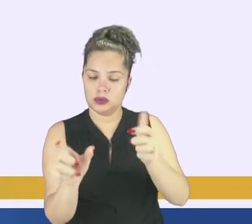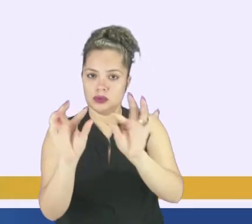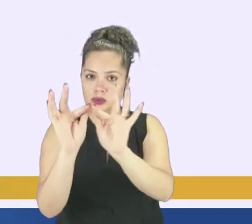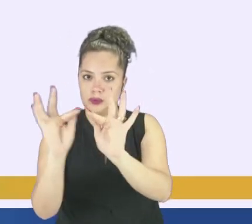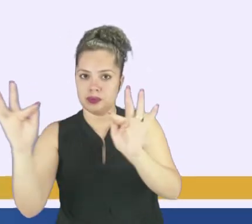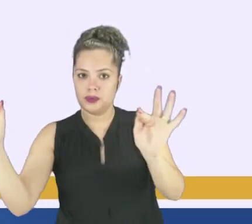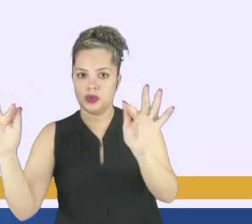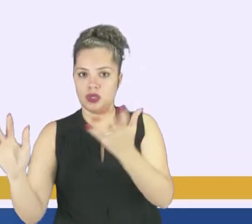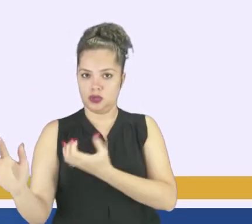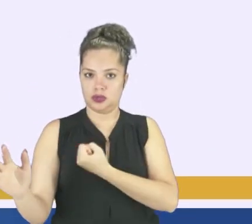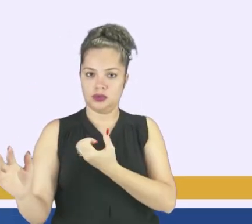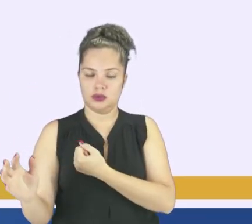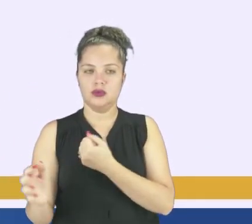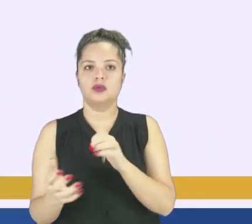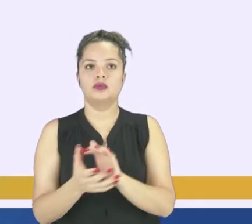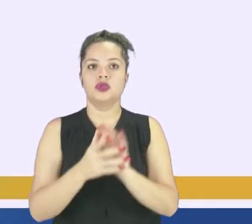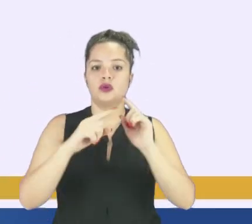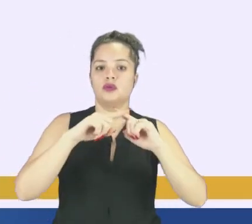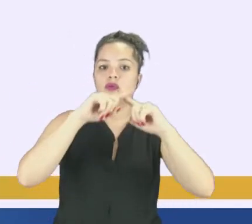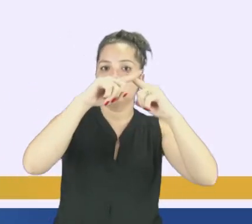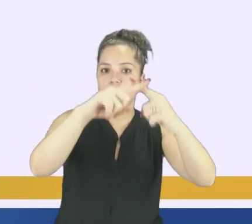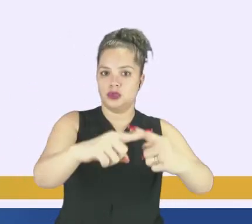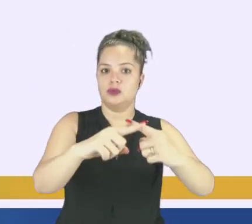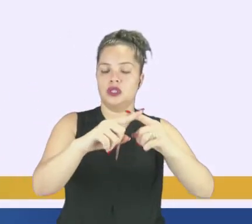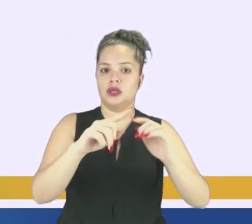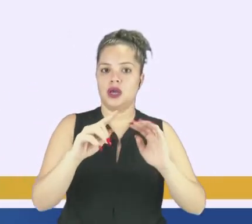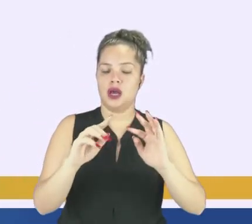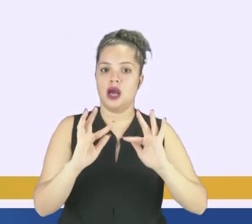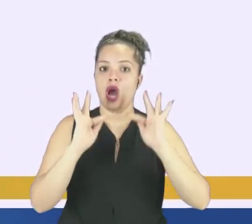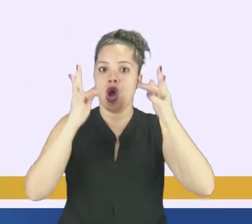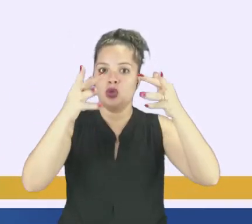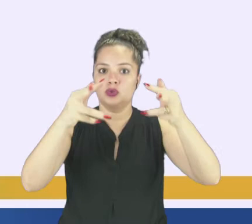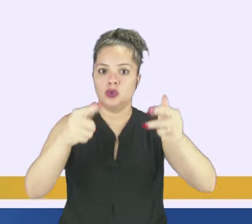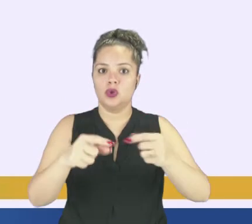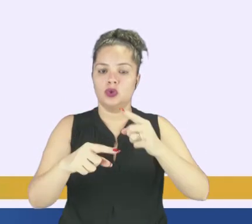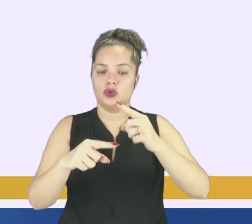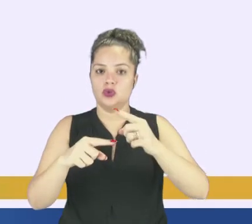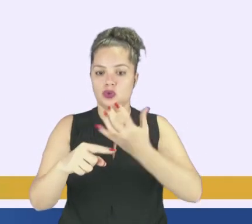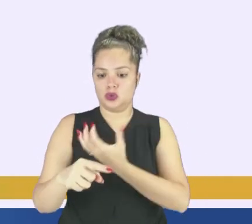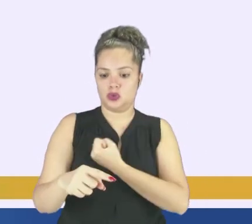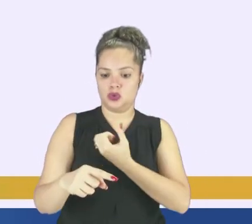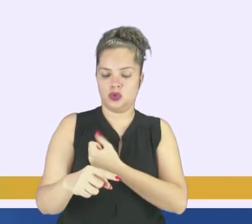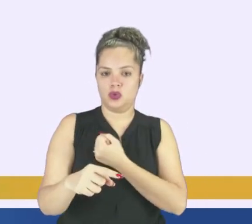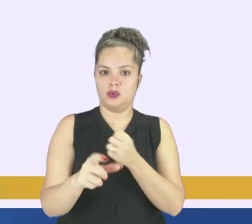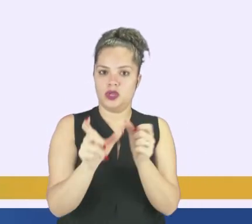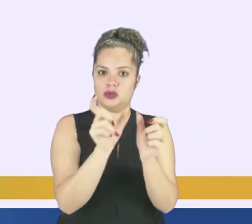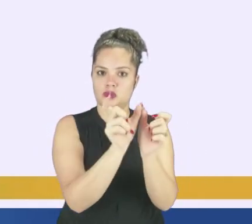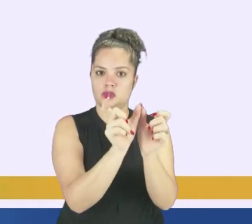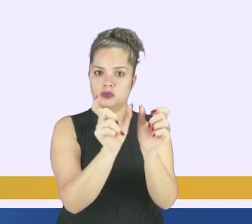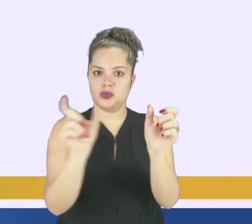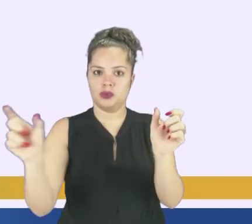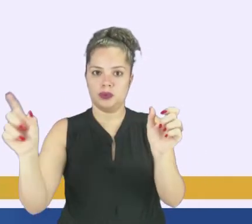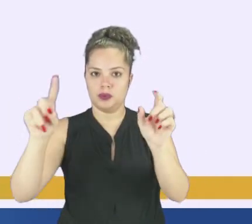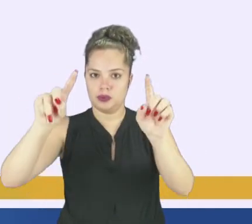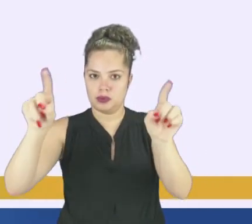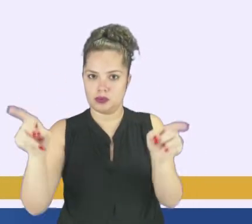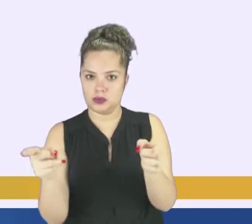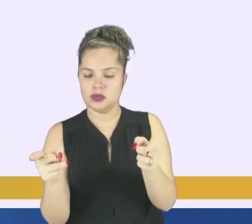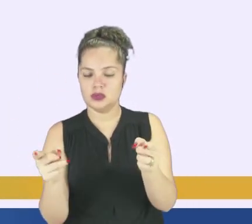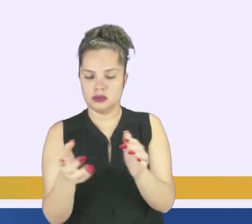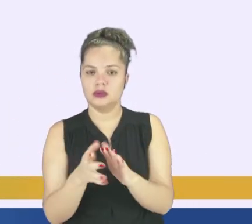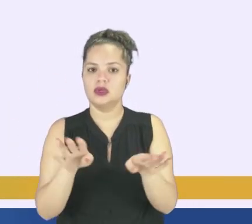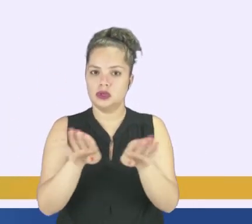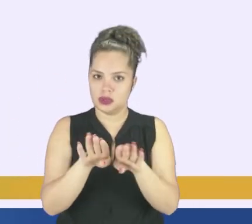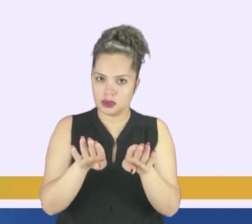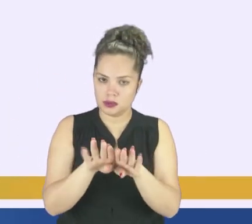e multiplicar por todos os elementos do produto do segundo parênteses. Da mesma